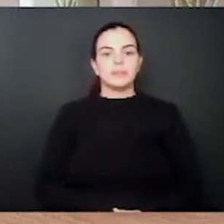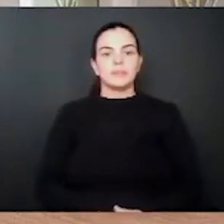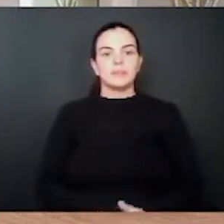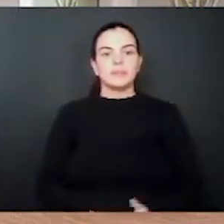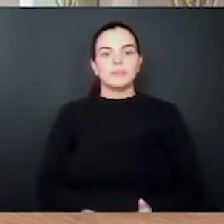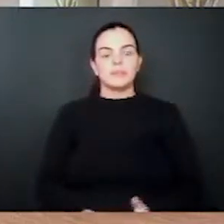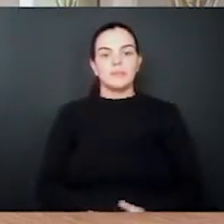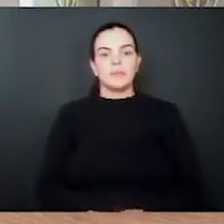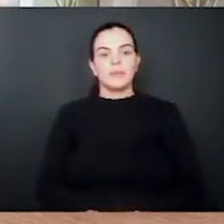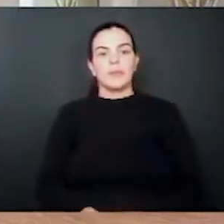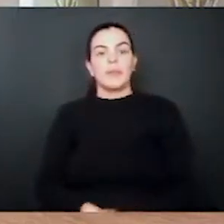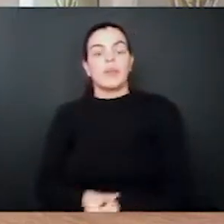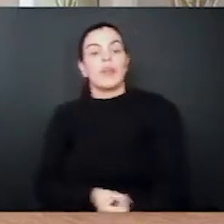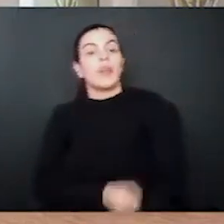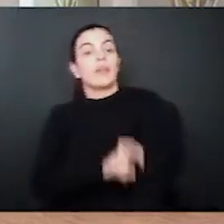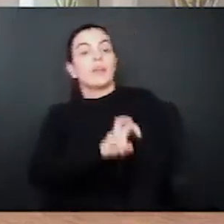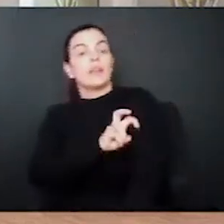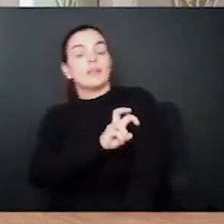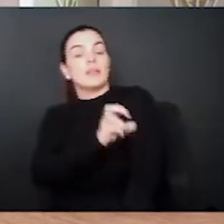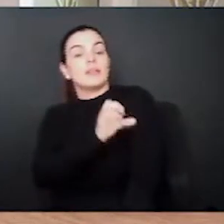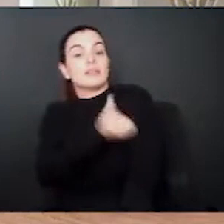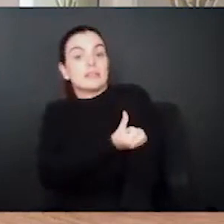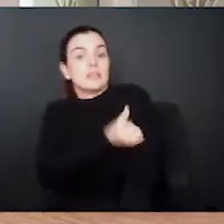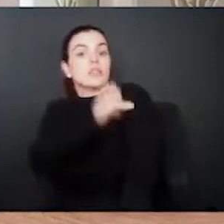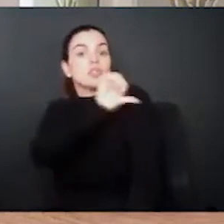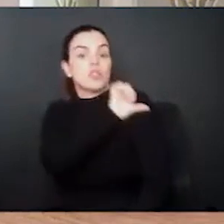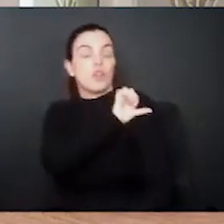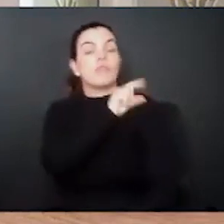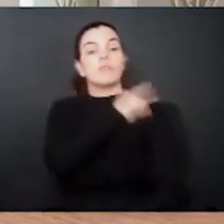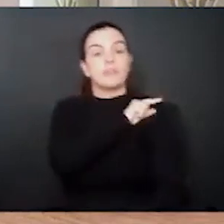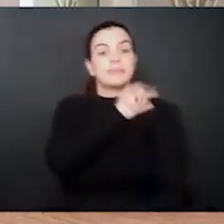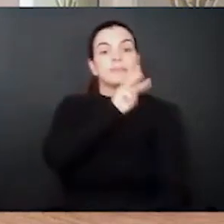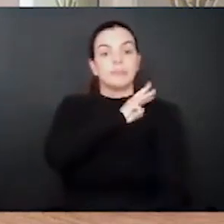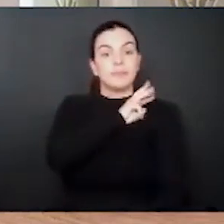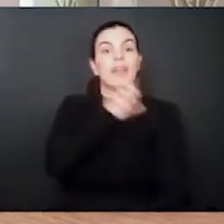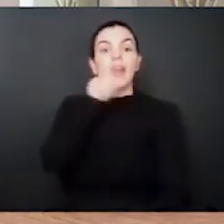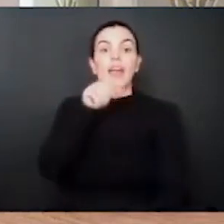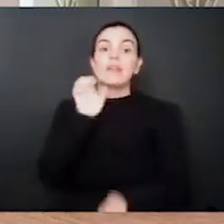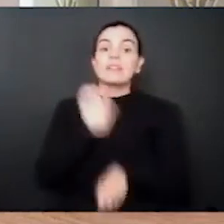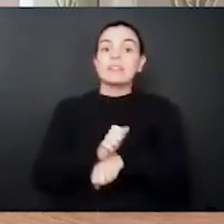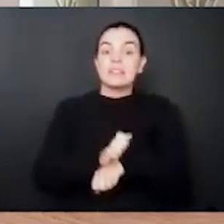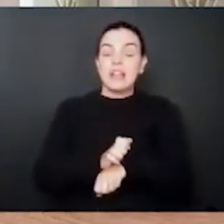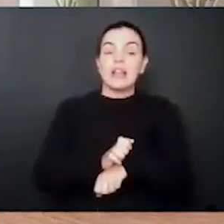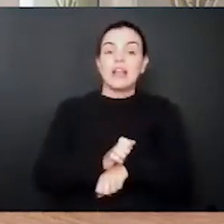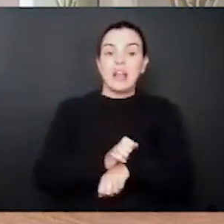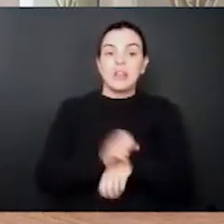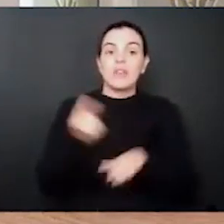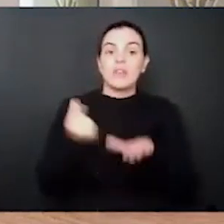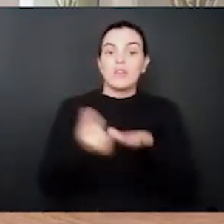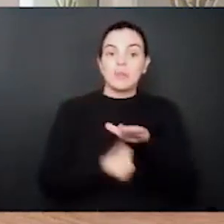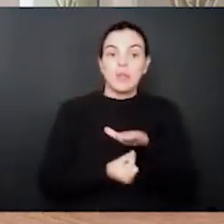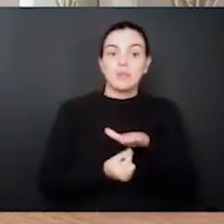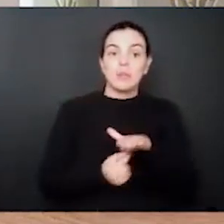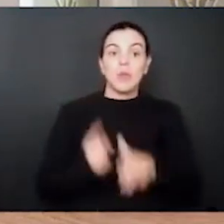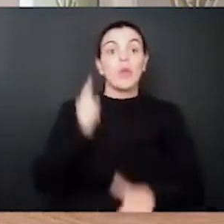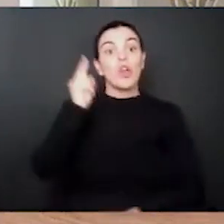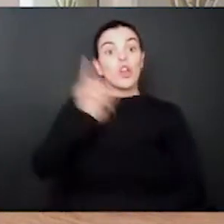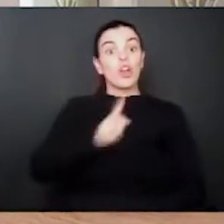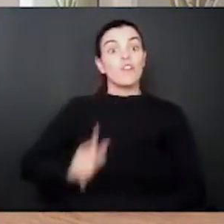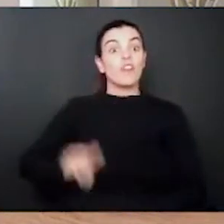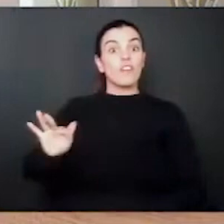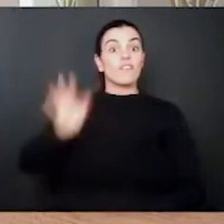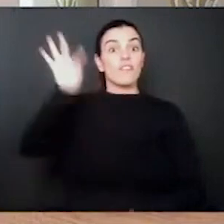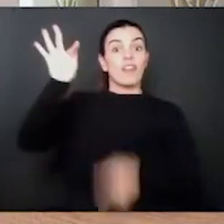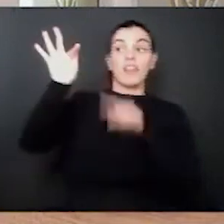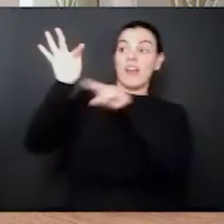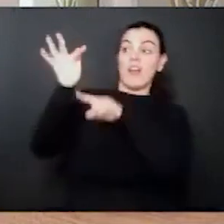o ensino médio, a cargo do Estado. E o governo federal, que é o mais rico de todos, que arrecada impostos